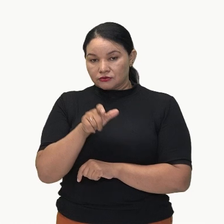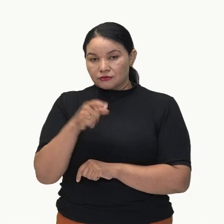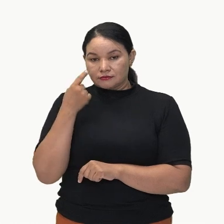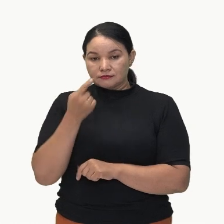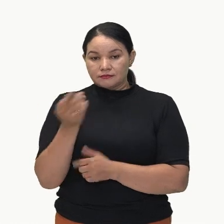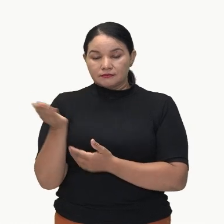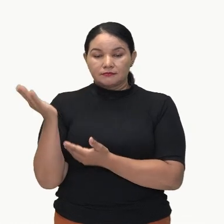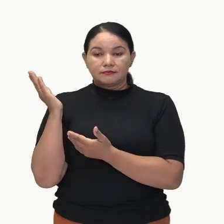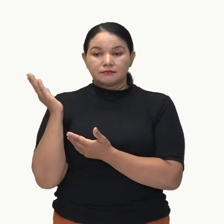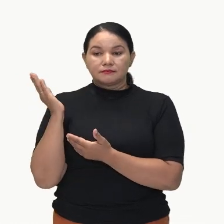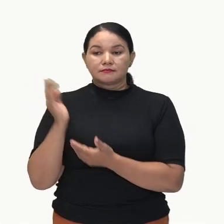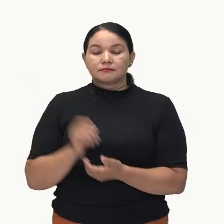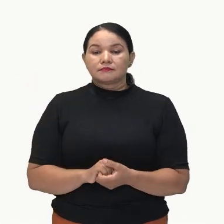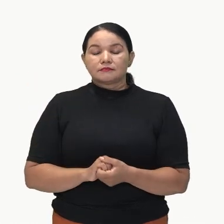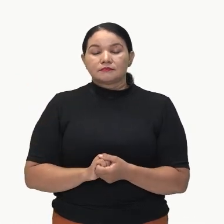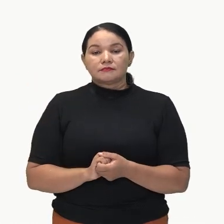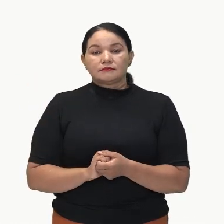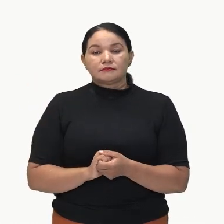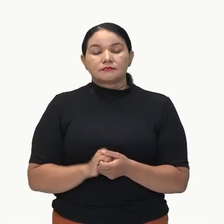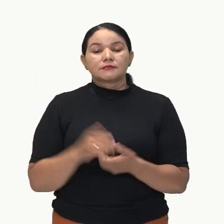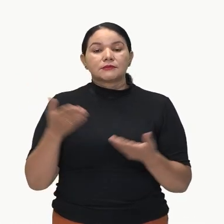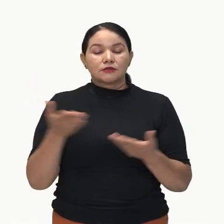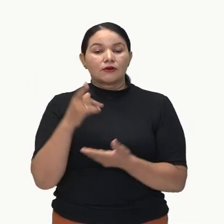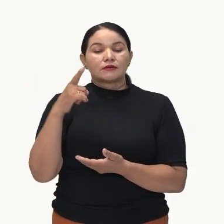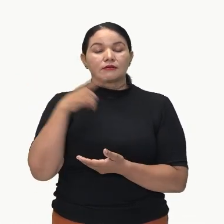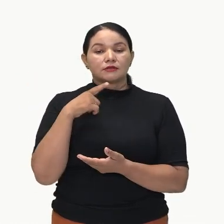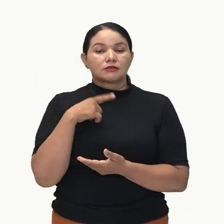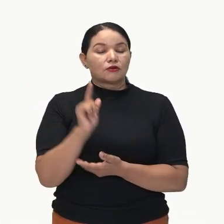aqui os verbos que são